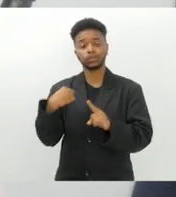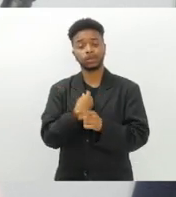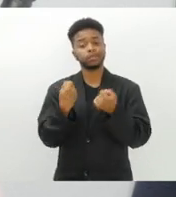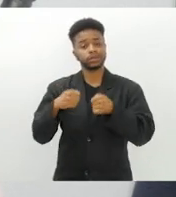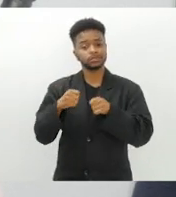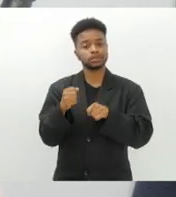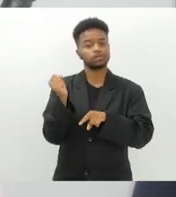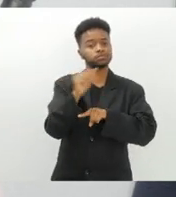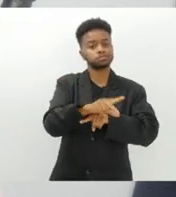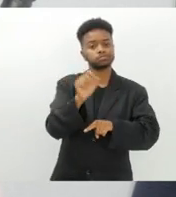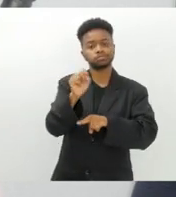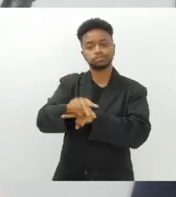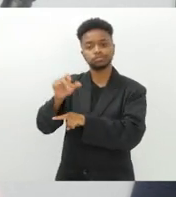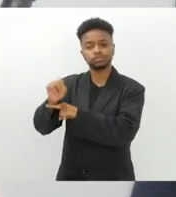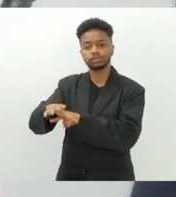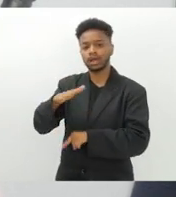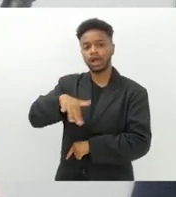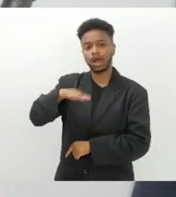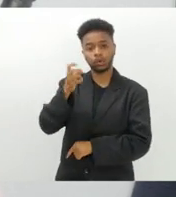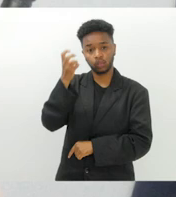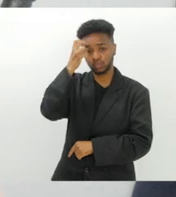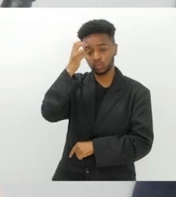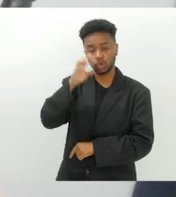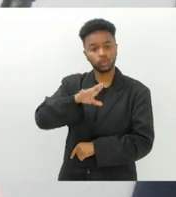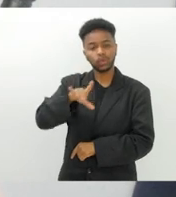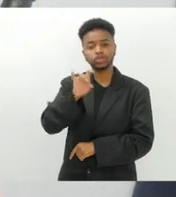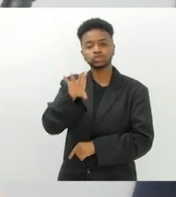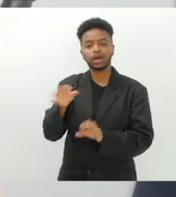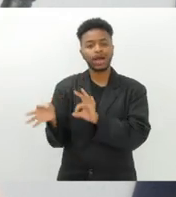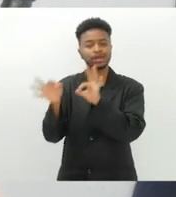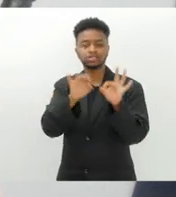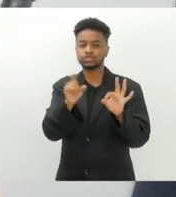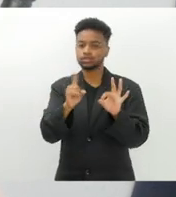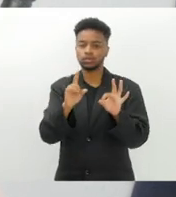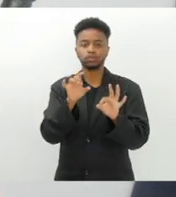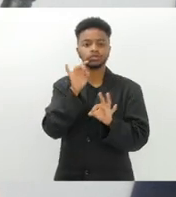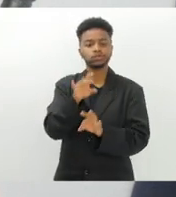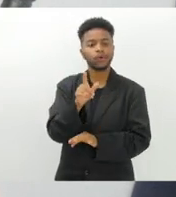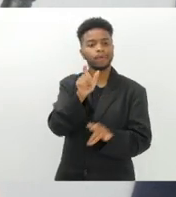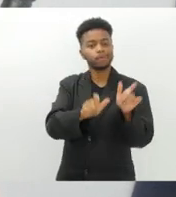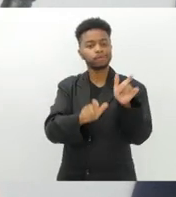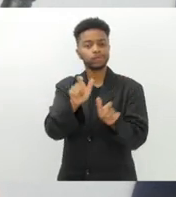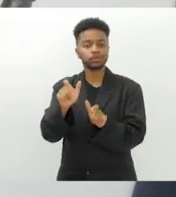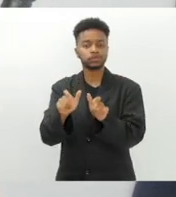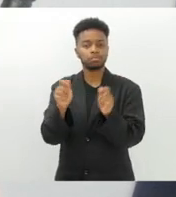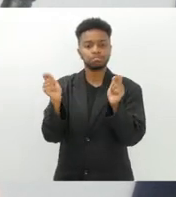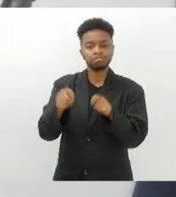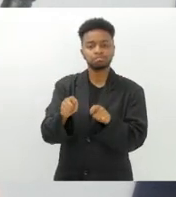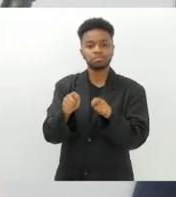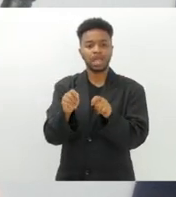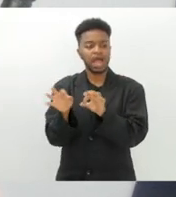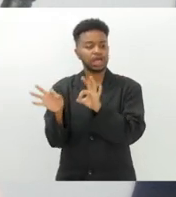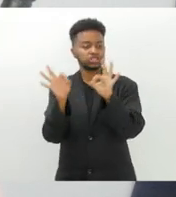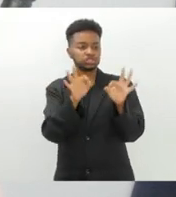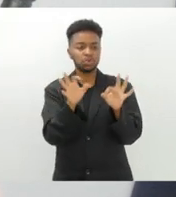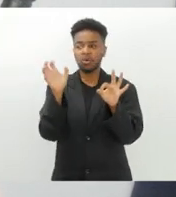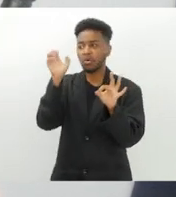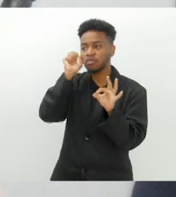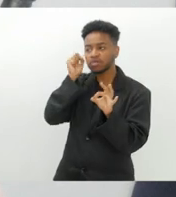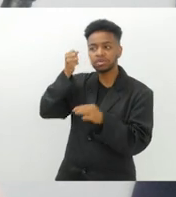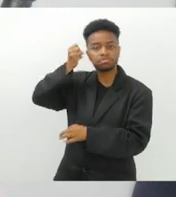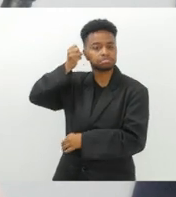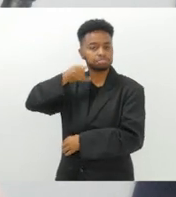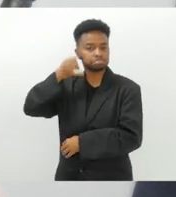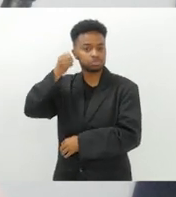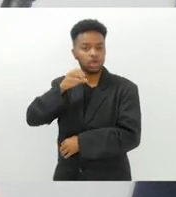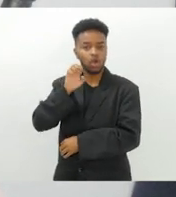espaços culturais, não só como plateia, não só como pessoas que podem ouvir os espetáculos com